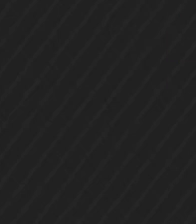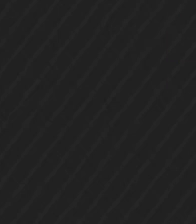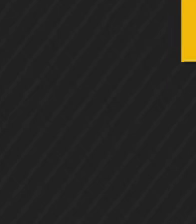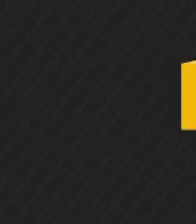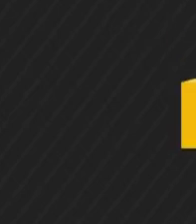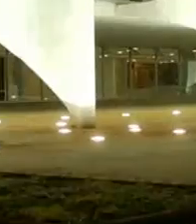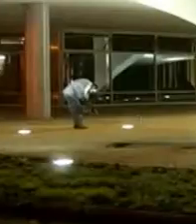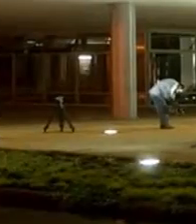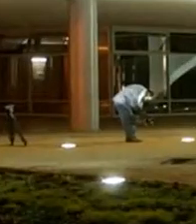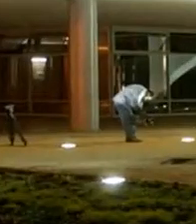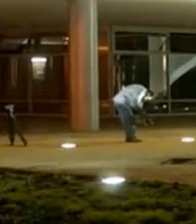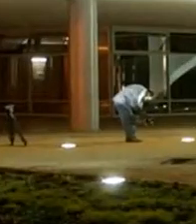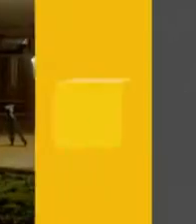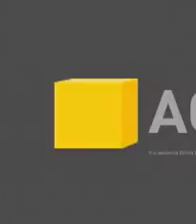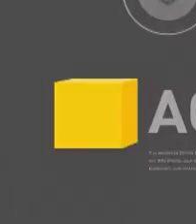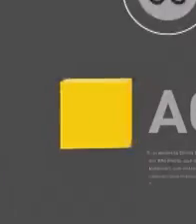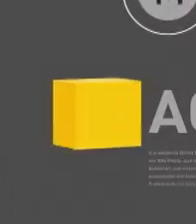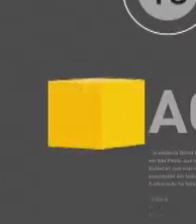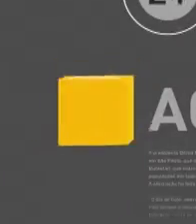ae